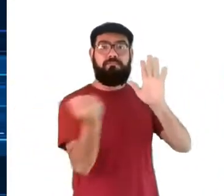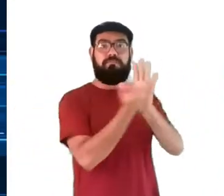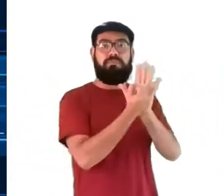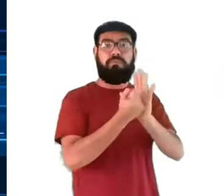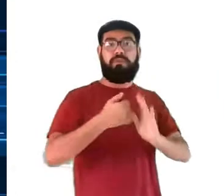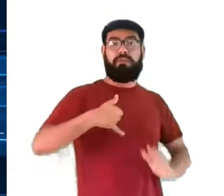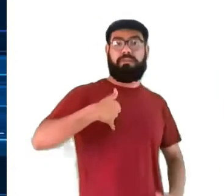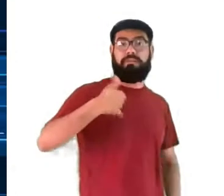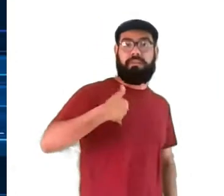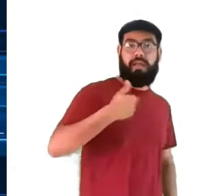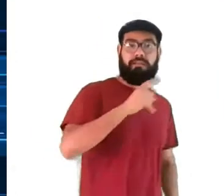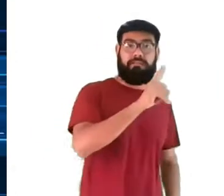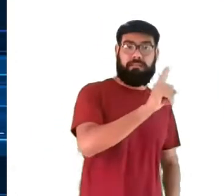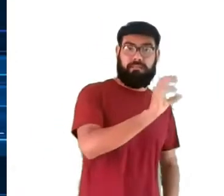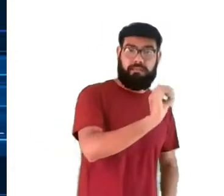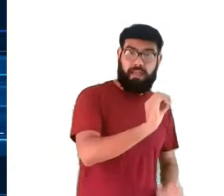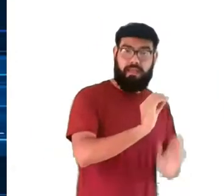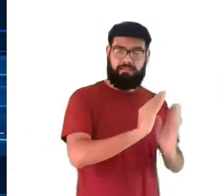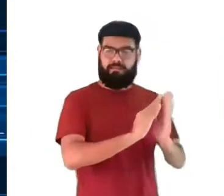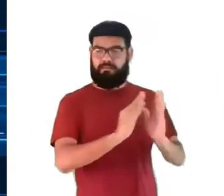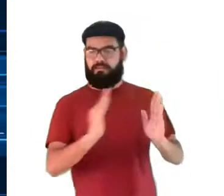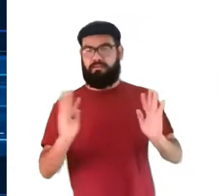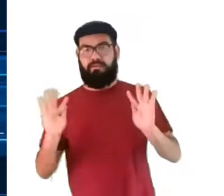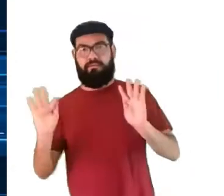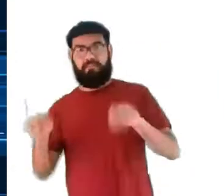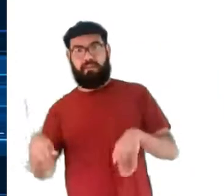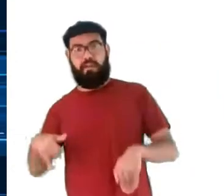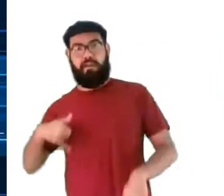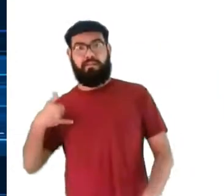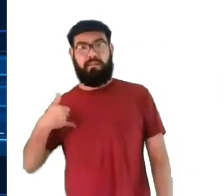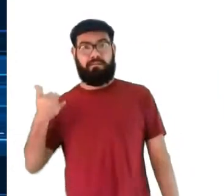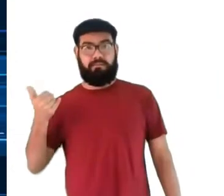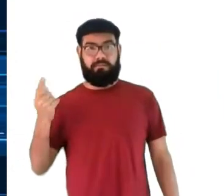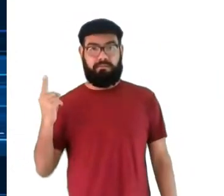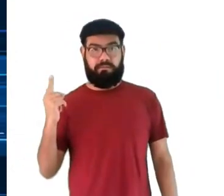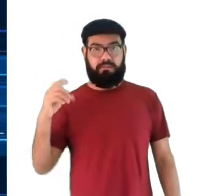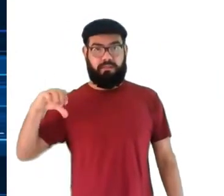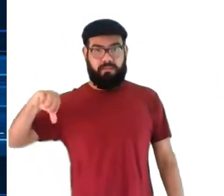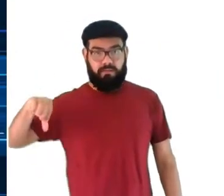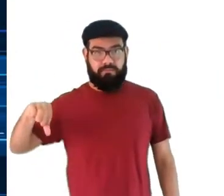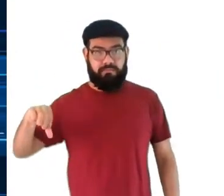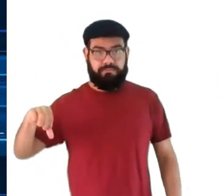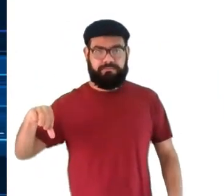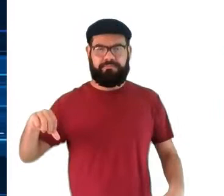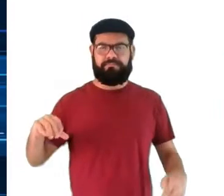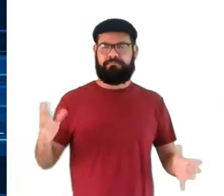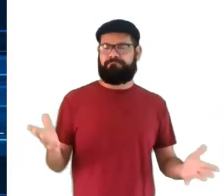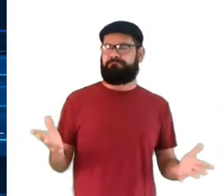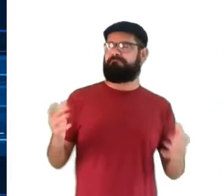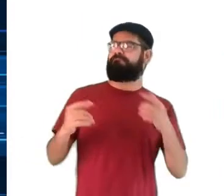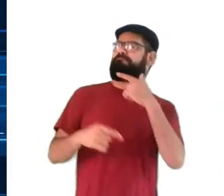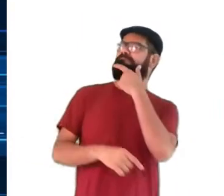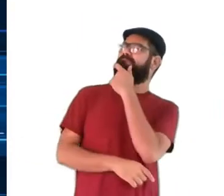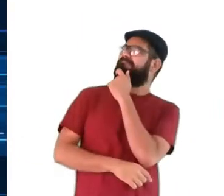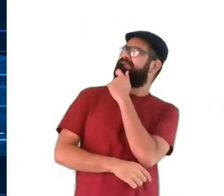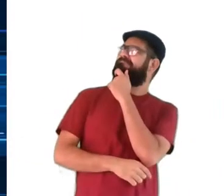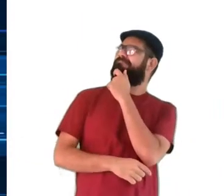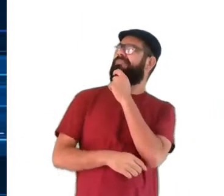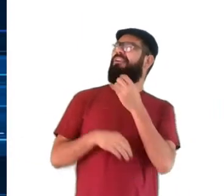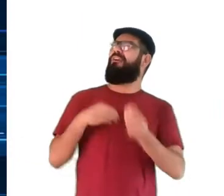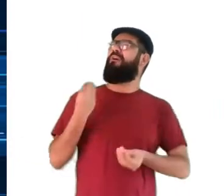e encerra nos 19 anos completos. Muito bem, mas será que a adolescência, que